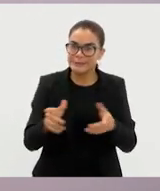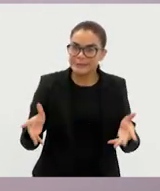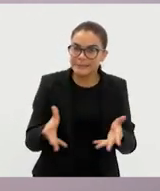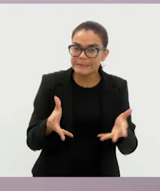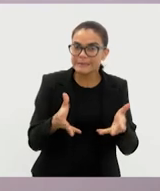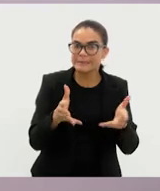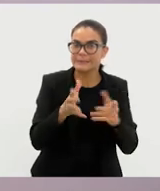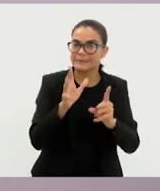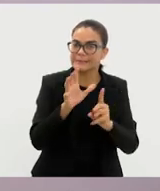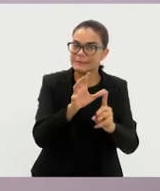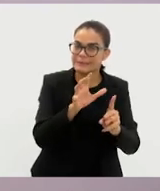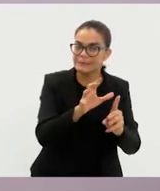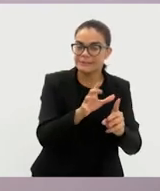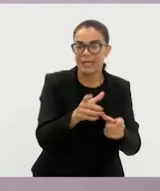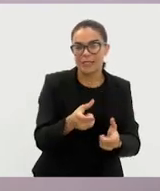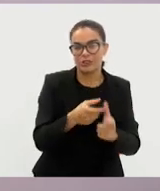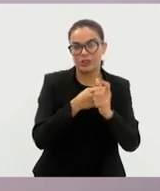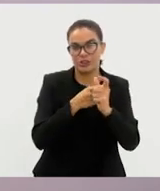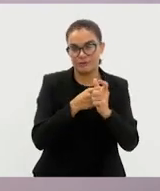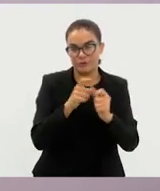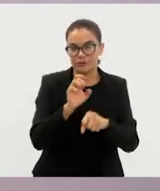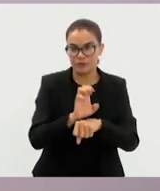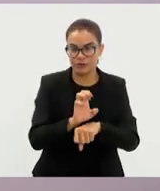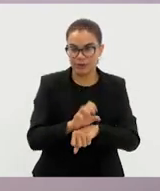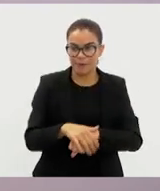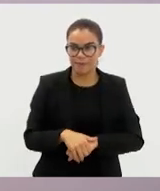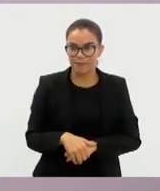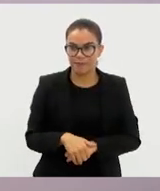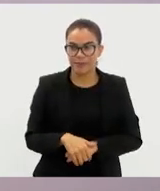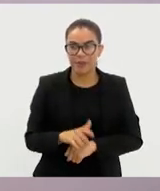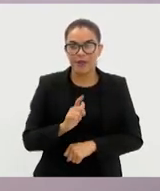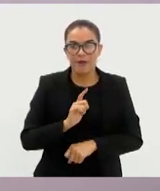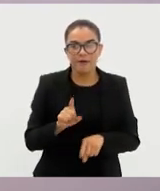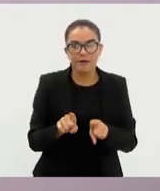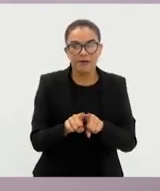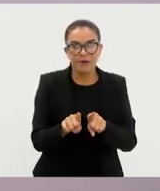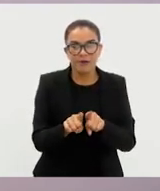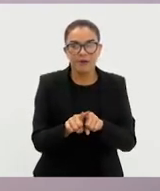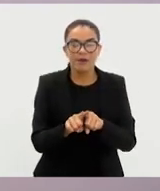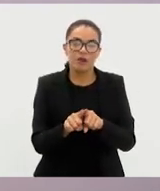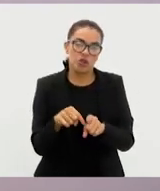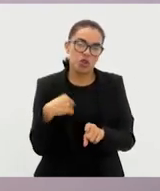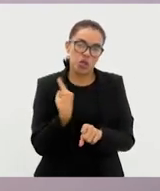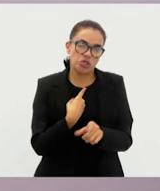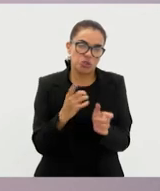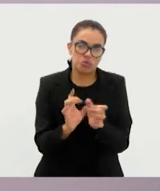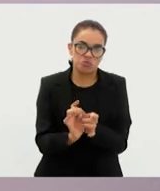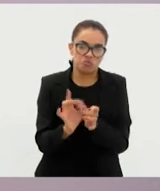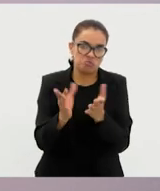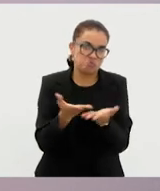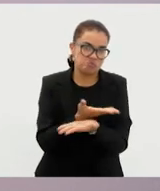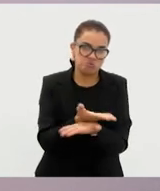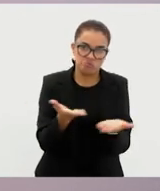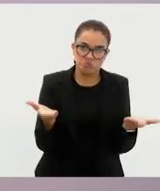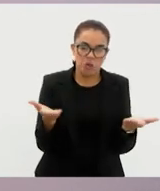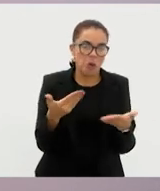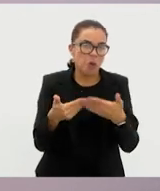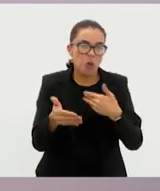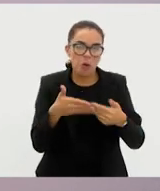Estado. Também estamos aqui, importante dizer que nós estamos aqui à disposição para esclarecer